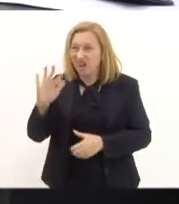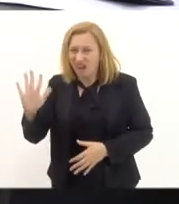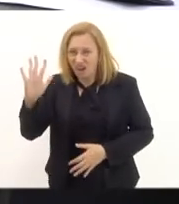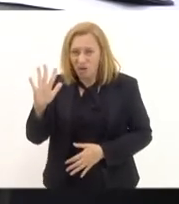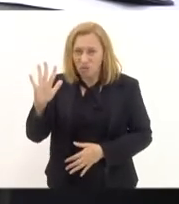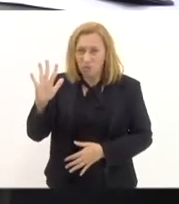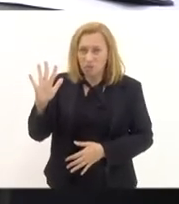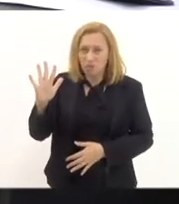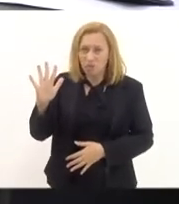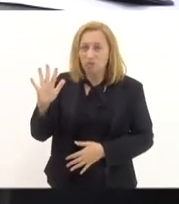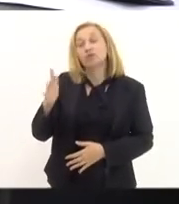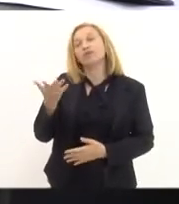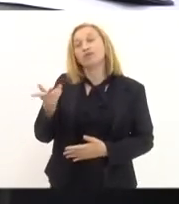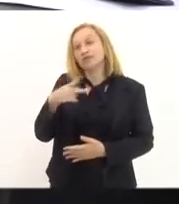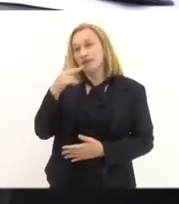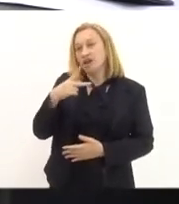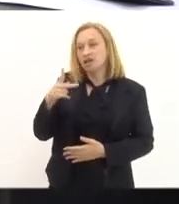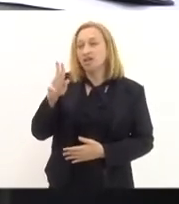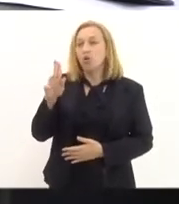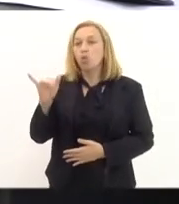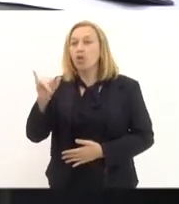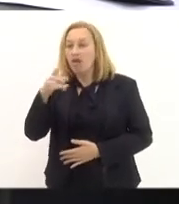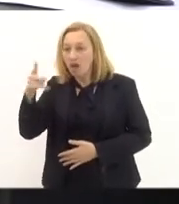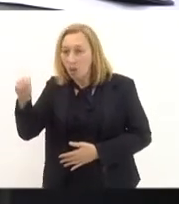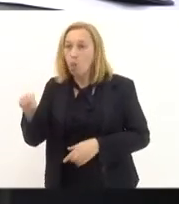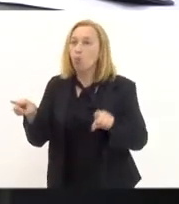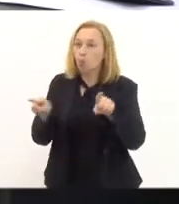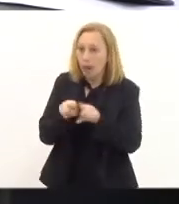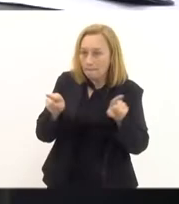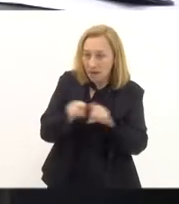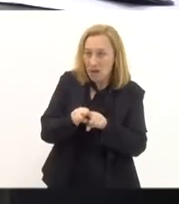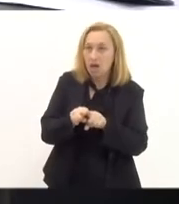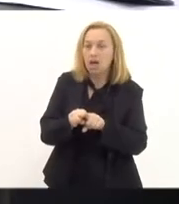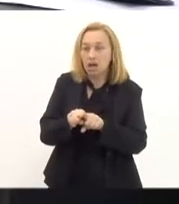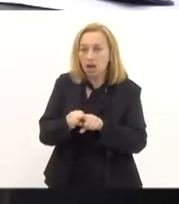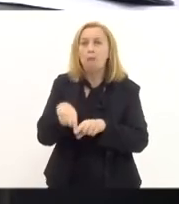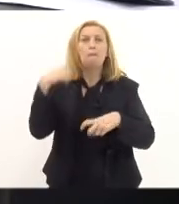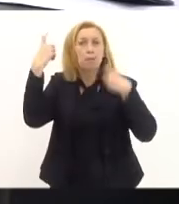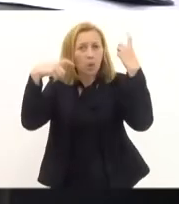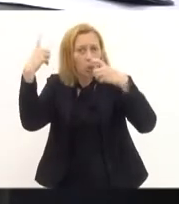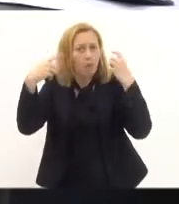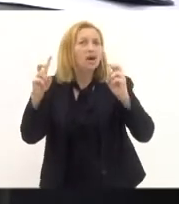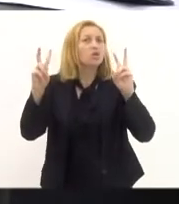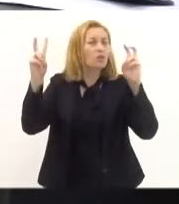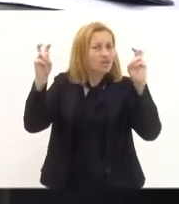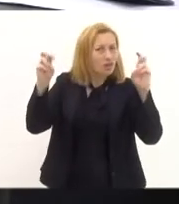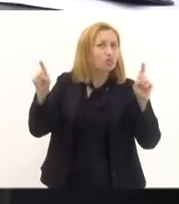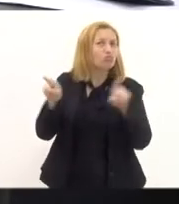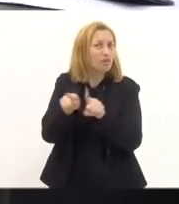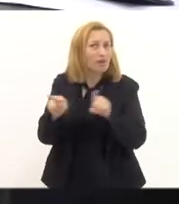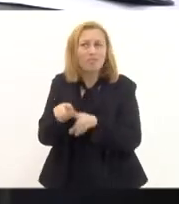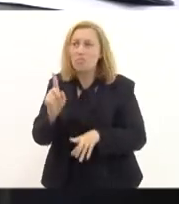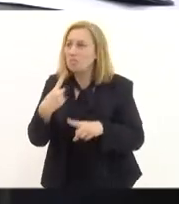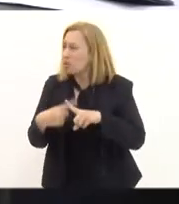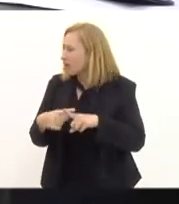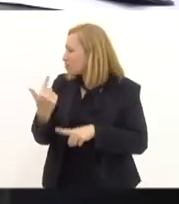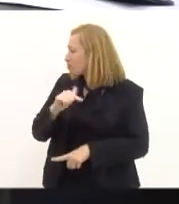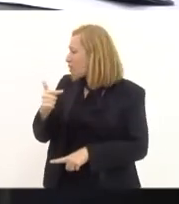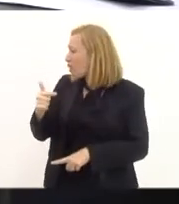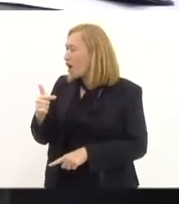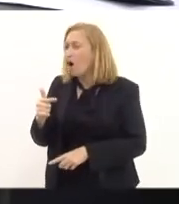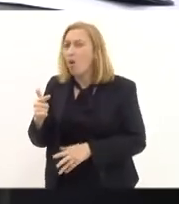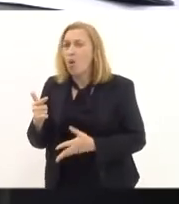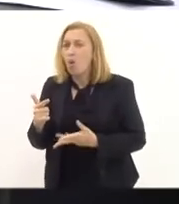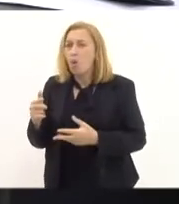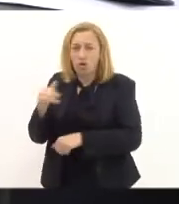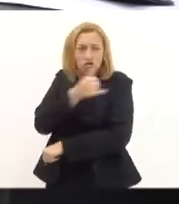e aí colocando a união também realmente preocupada com essa questão que não é é do Rio de Janeiro